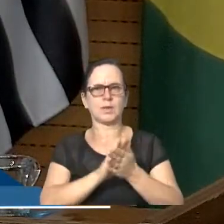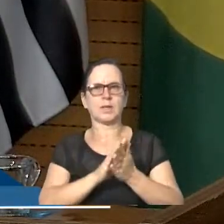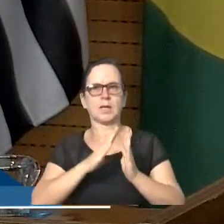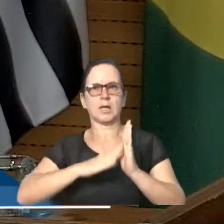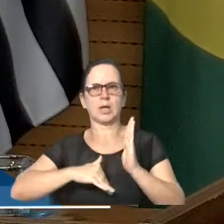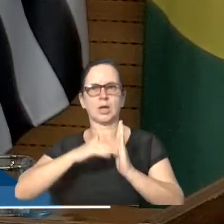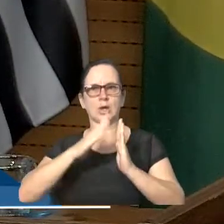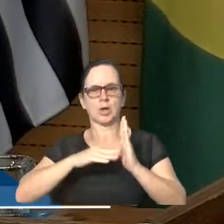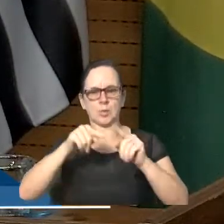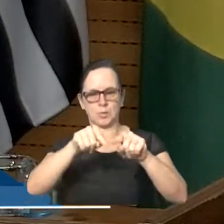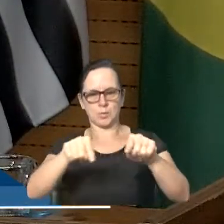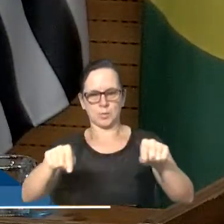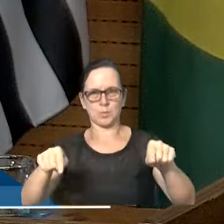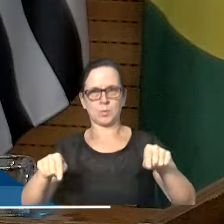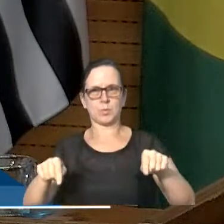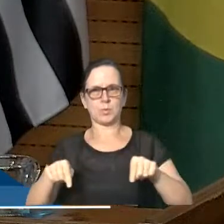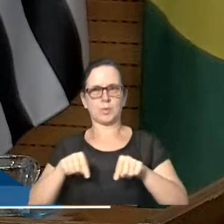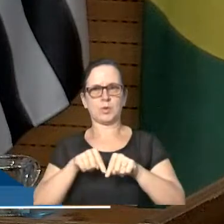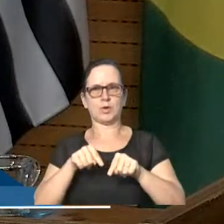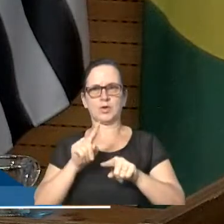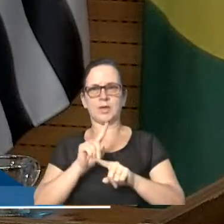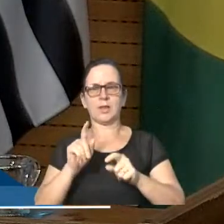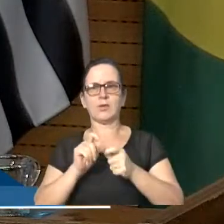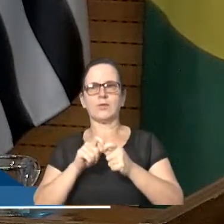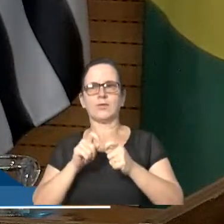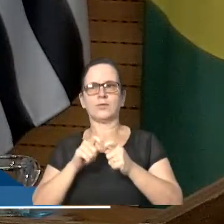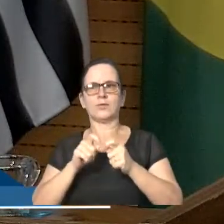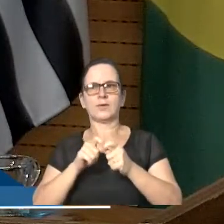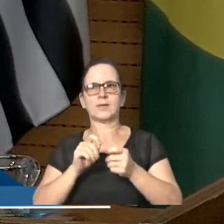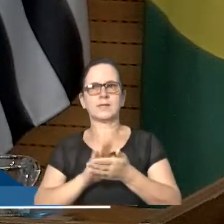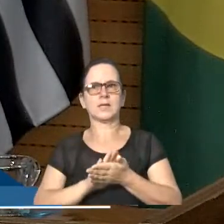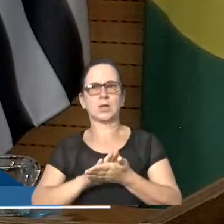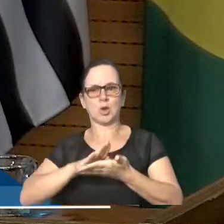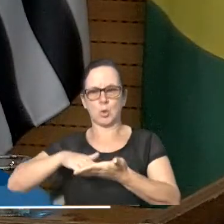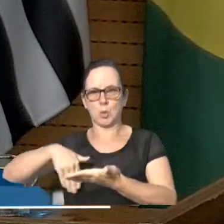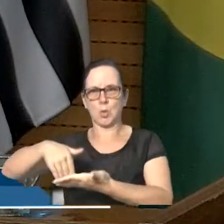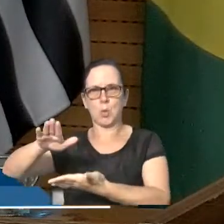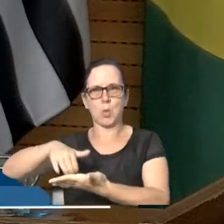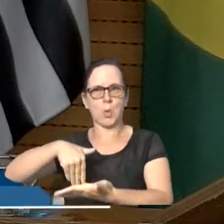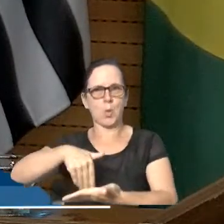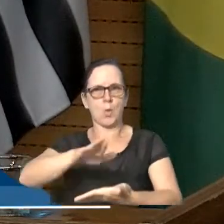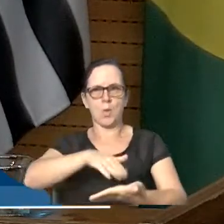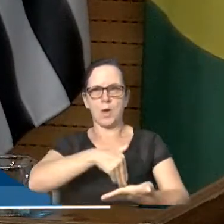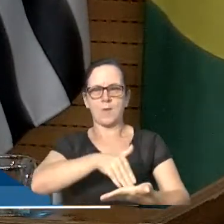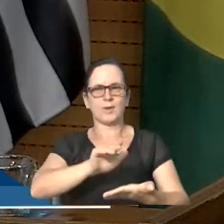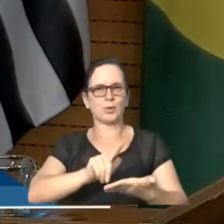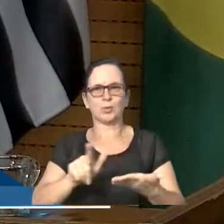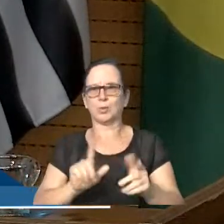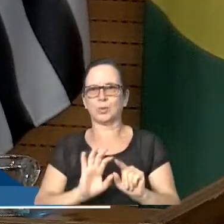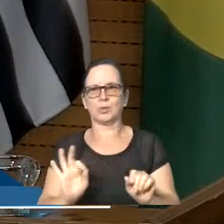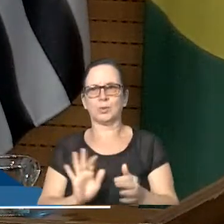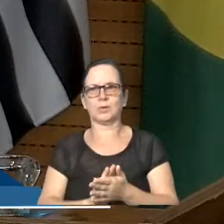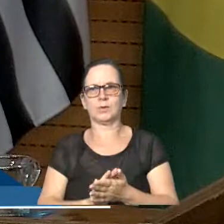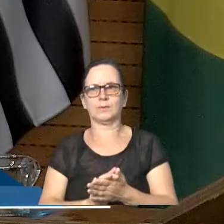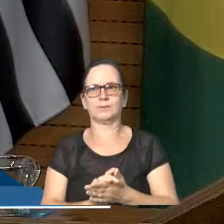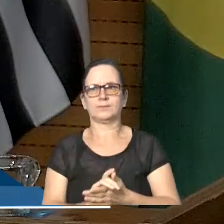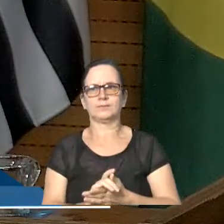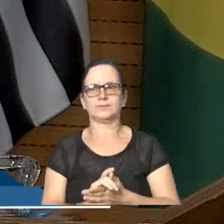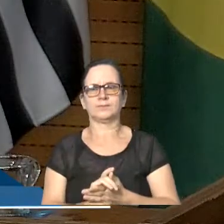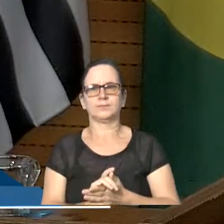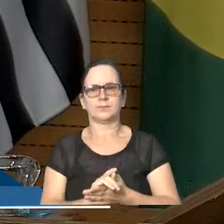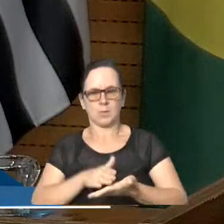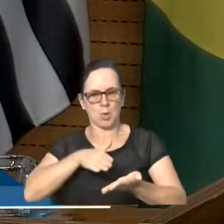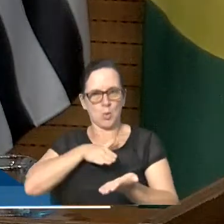das faixas, vereador Tinho, e não farão a pintura da quadra em si. A faixa será pintada, o piso